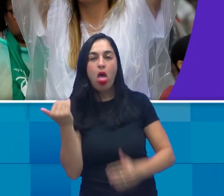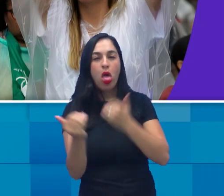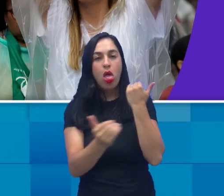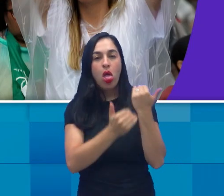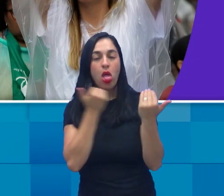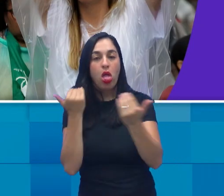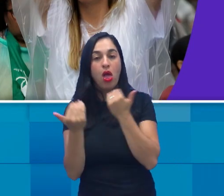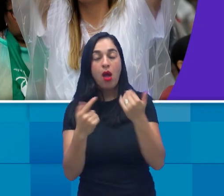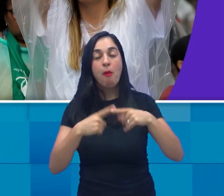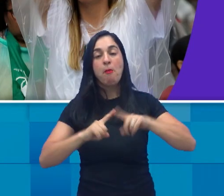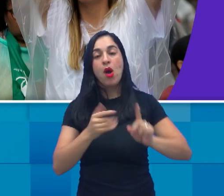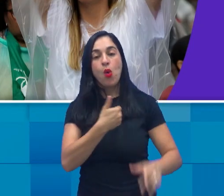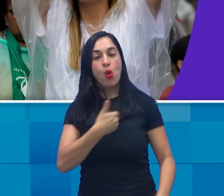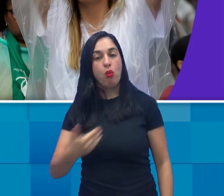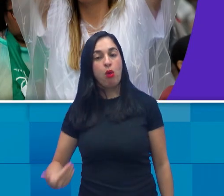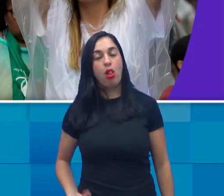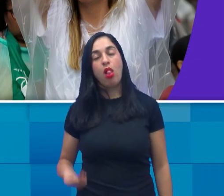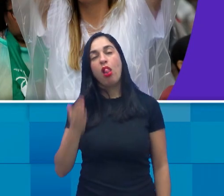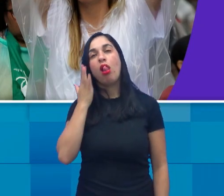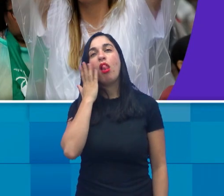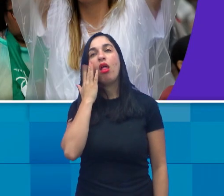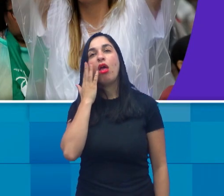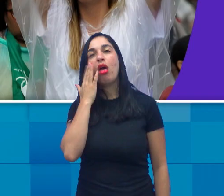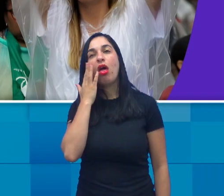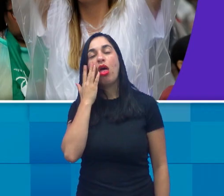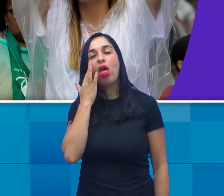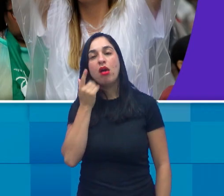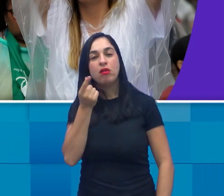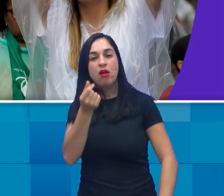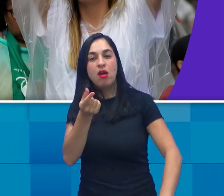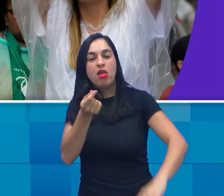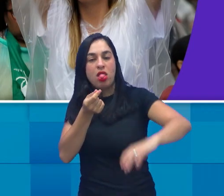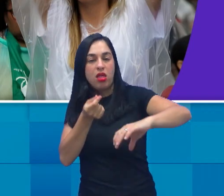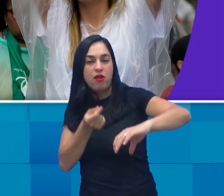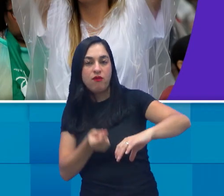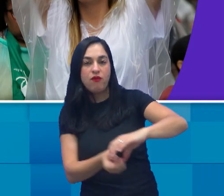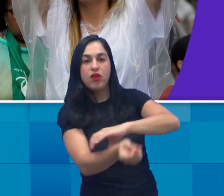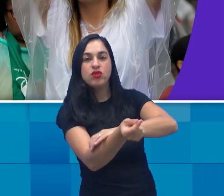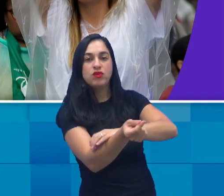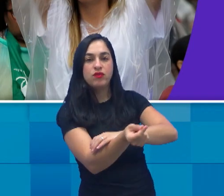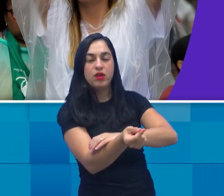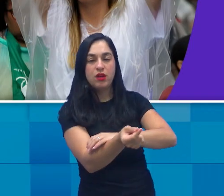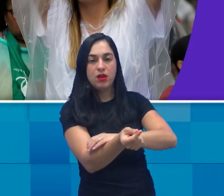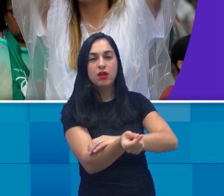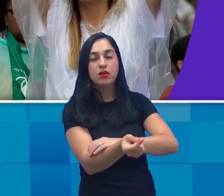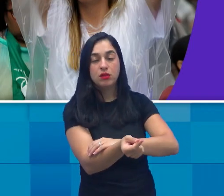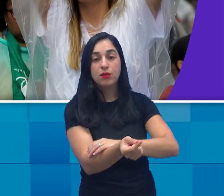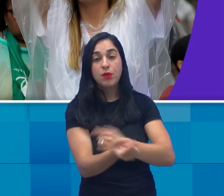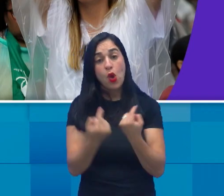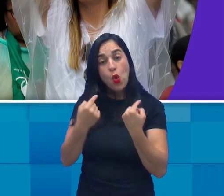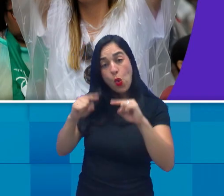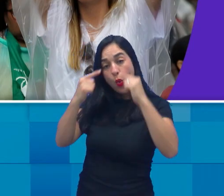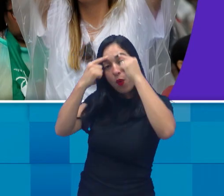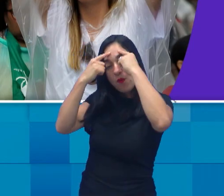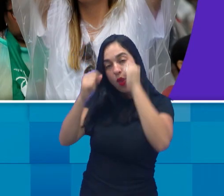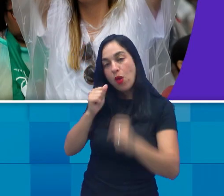irresponsavelmente cortou investimento em combate à violência contra as mulheres. Essa